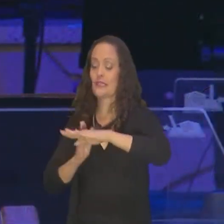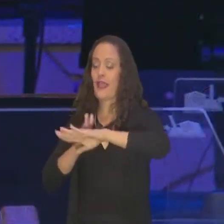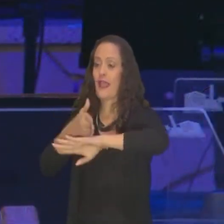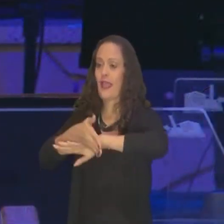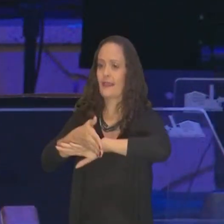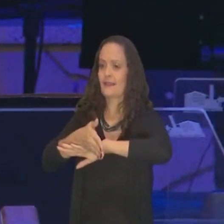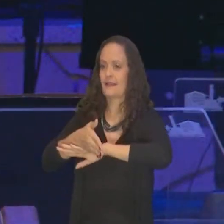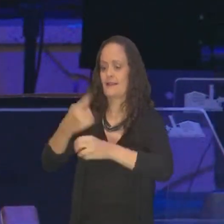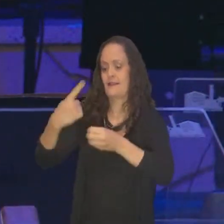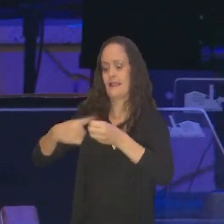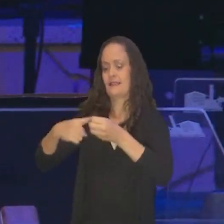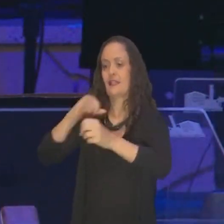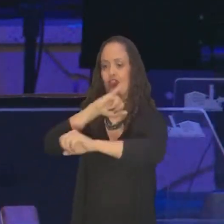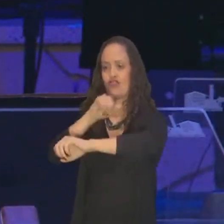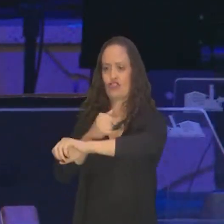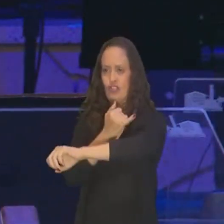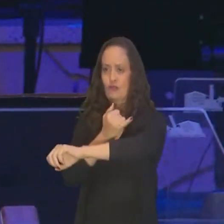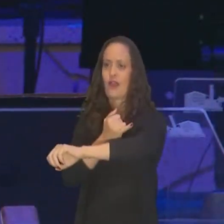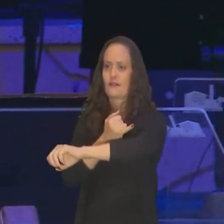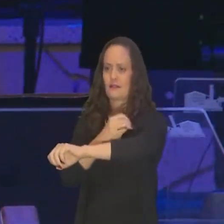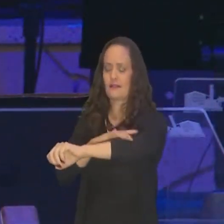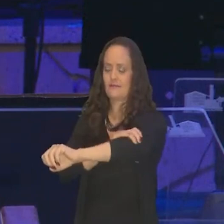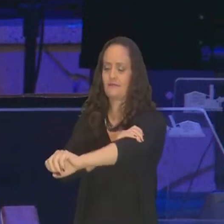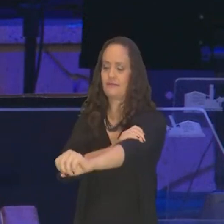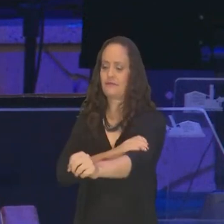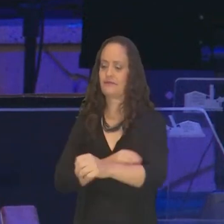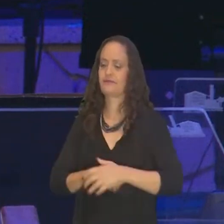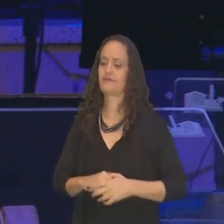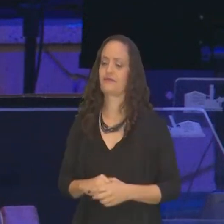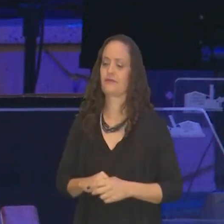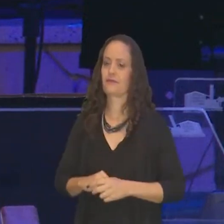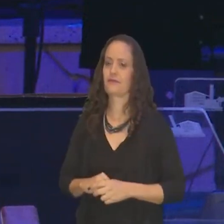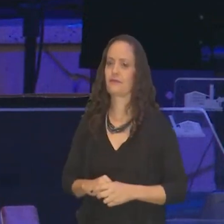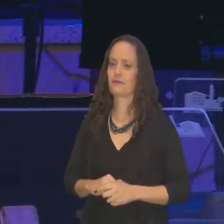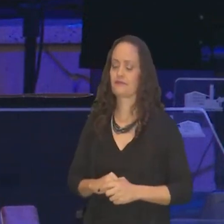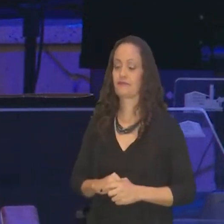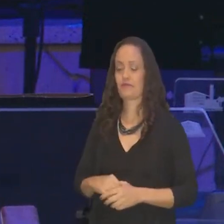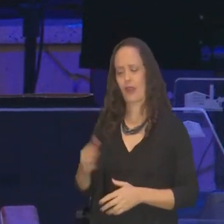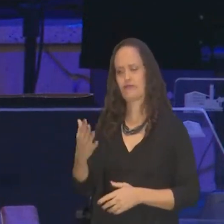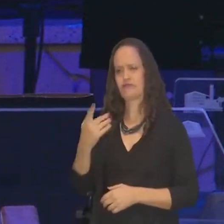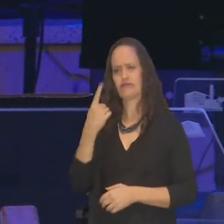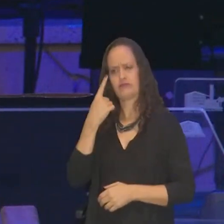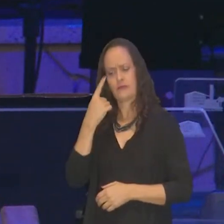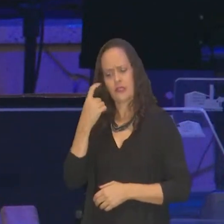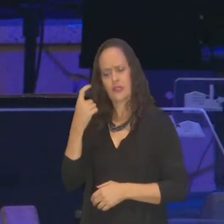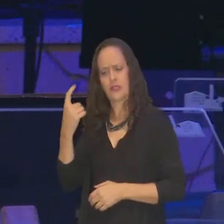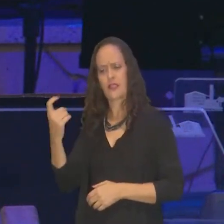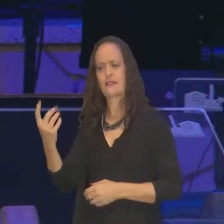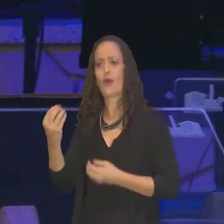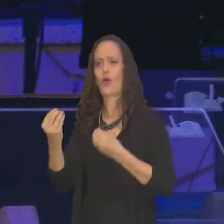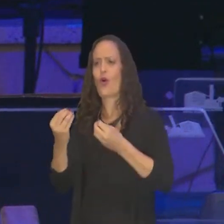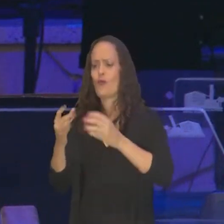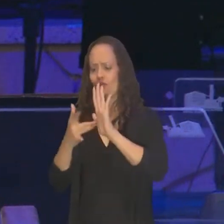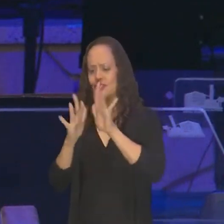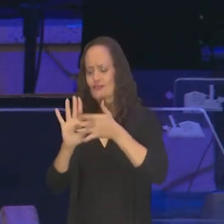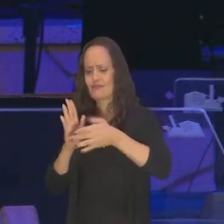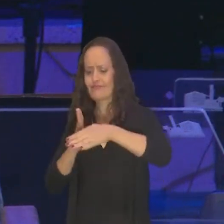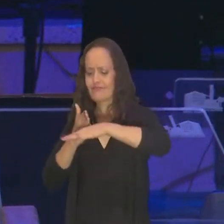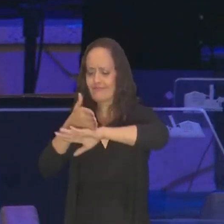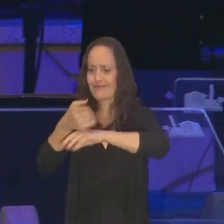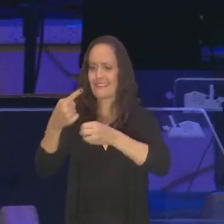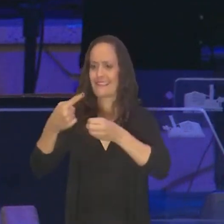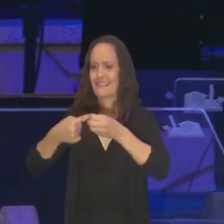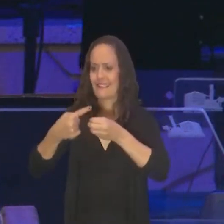que se dará lá em Mateus, que tem um registro dele. E é interessante como que se dá esta entrada. Olha o que